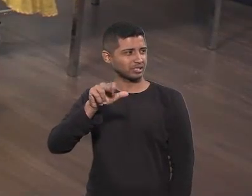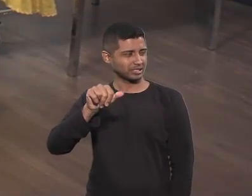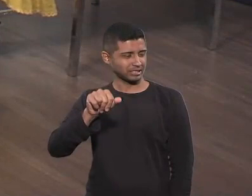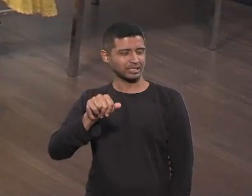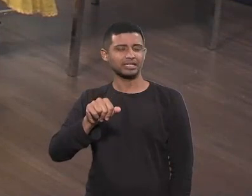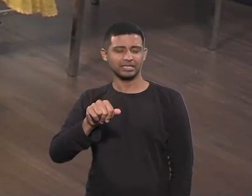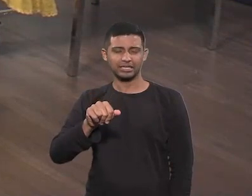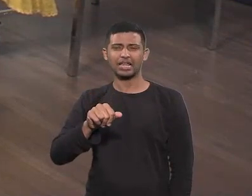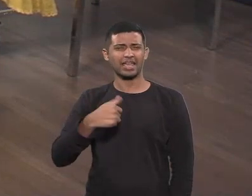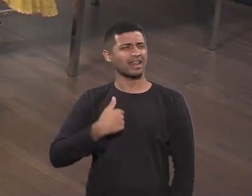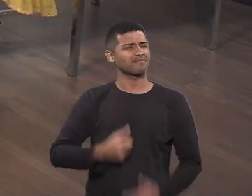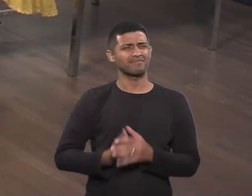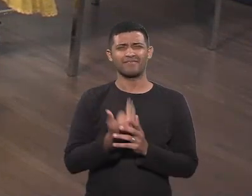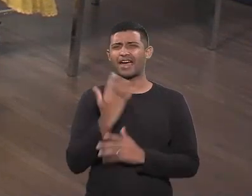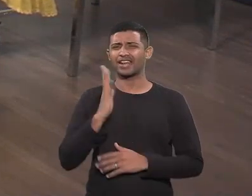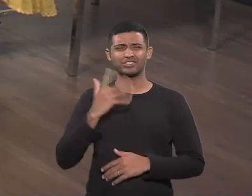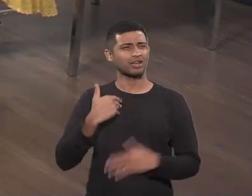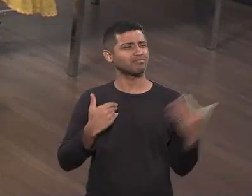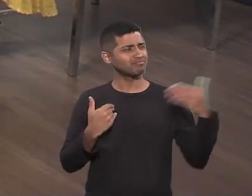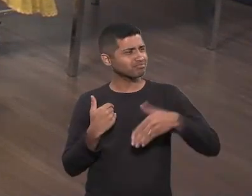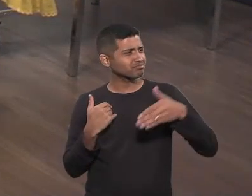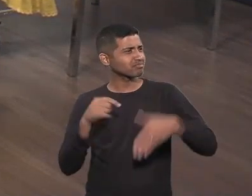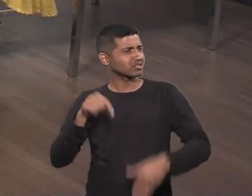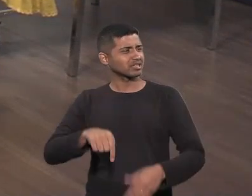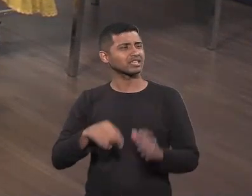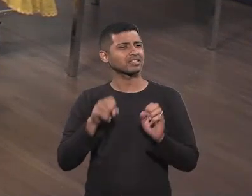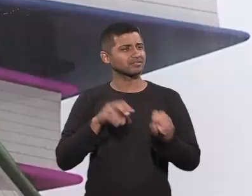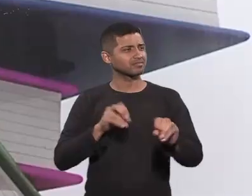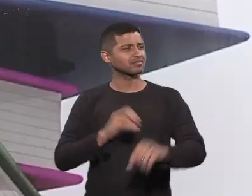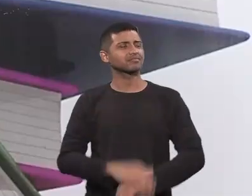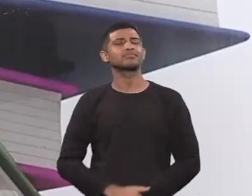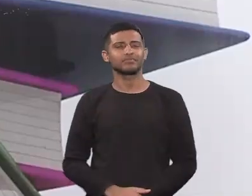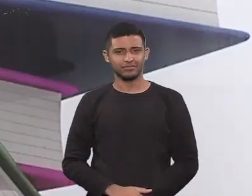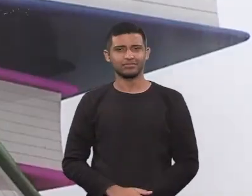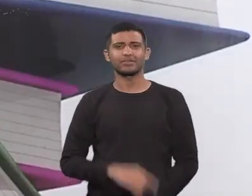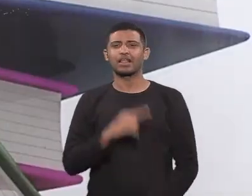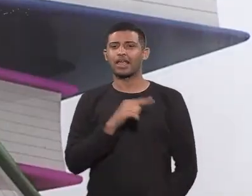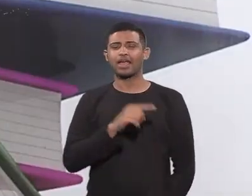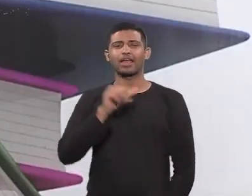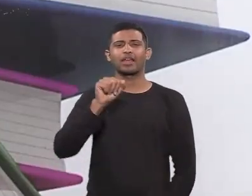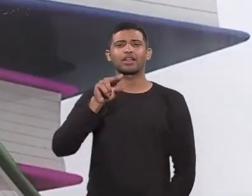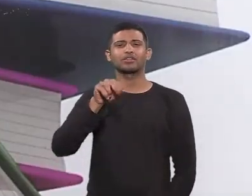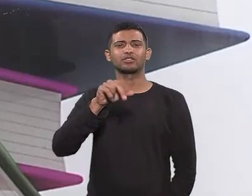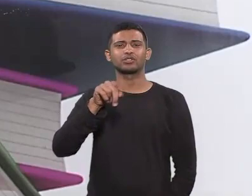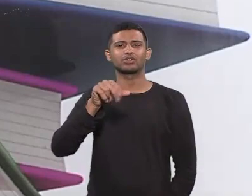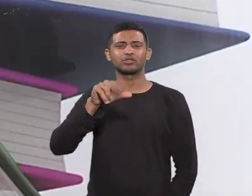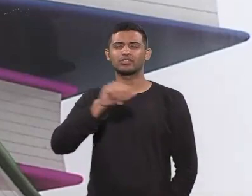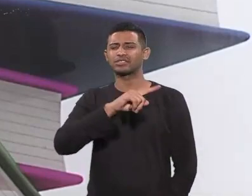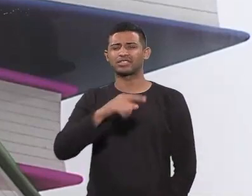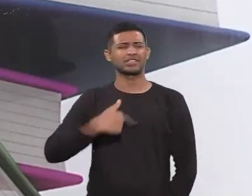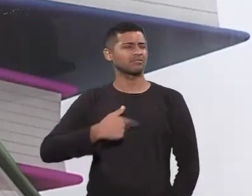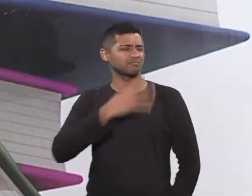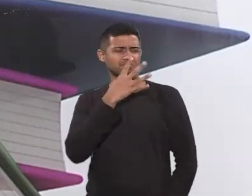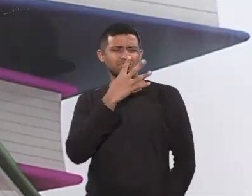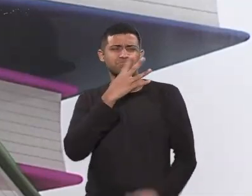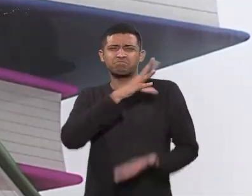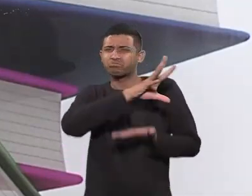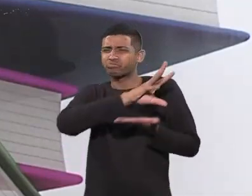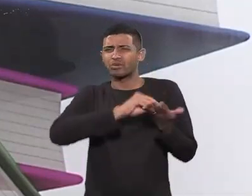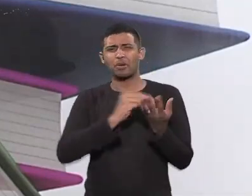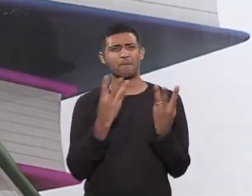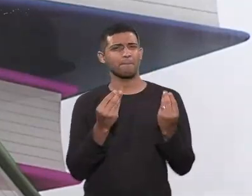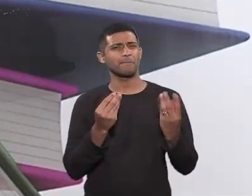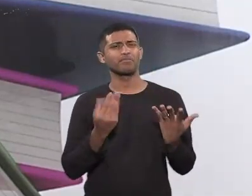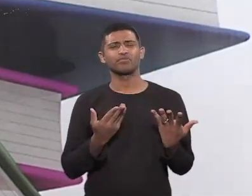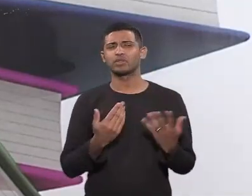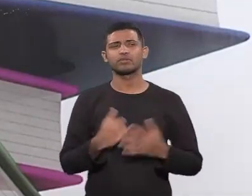já esteve aqui várias vezes. E Ninfa Parreiras é minha mestra, é uma pessoa que eu admiro demais e uma